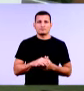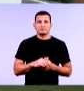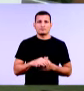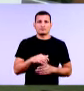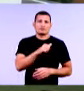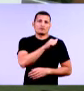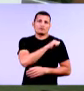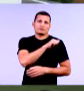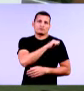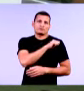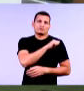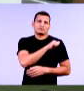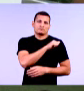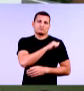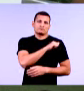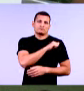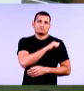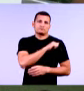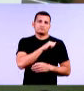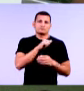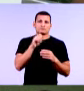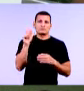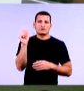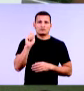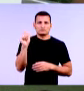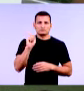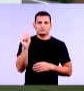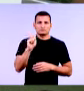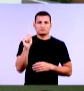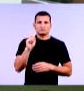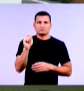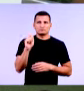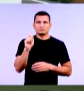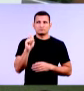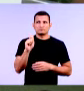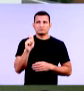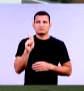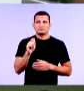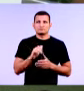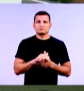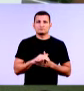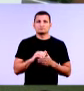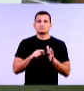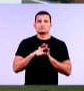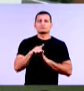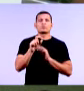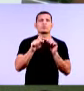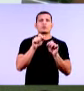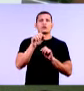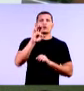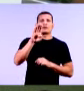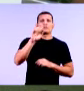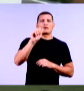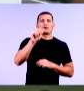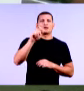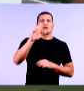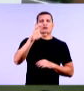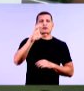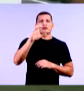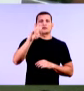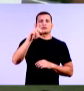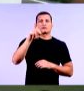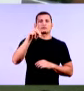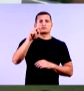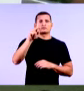Ariquemes estão perguntando, o senhor falou a questão do backbone mais para frente. O que seria o backbone? Como é que a gente Excelente poderia explicar pergunta. Esse conceito?